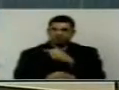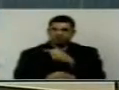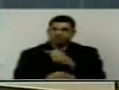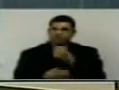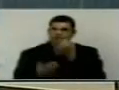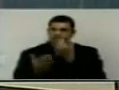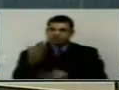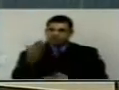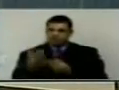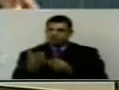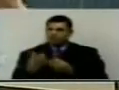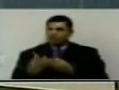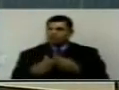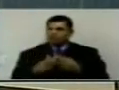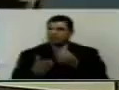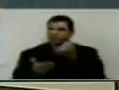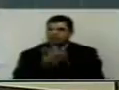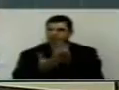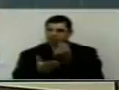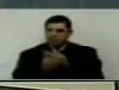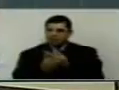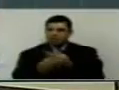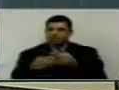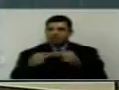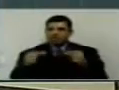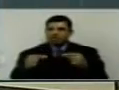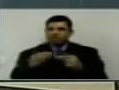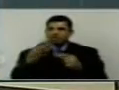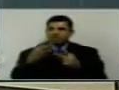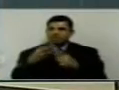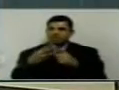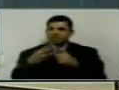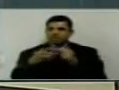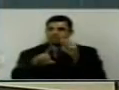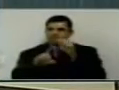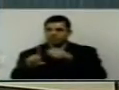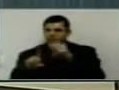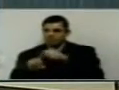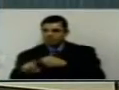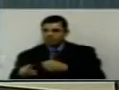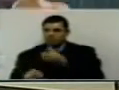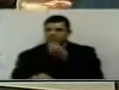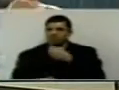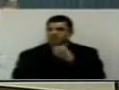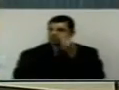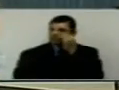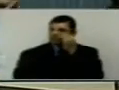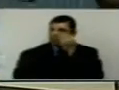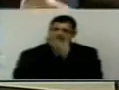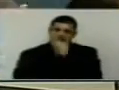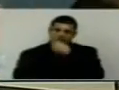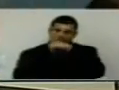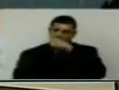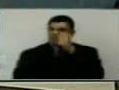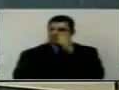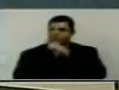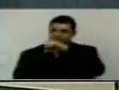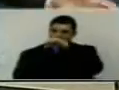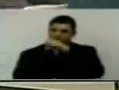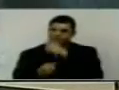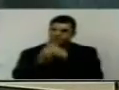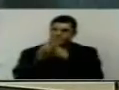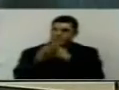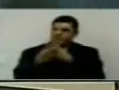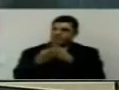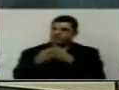conseguir pagar a mensalidade nos 3 no final do mês. Eu vi minha mãe humildemente ir lá quantas